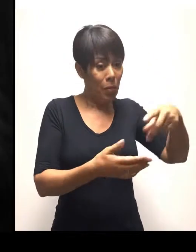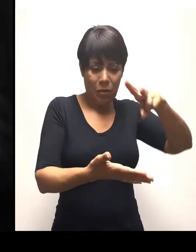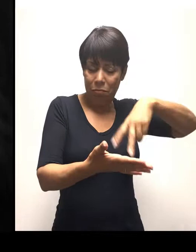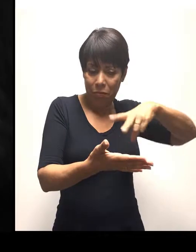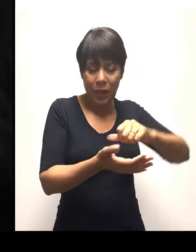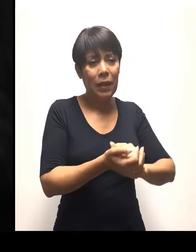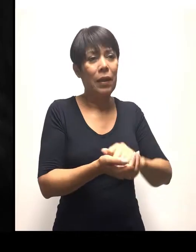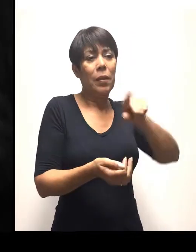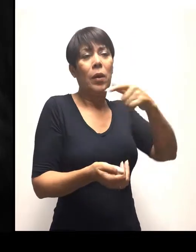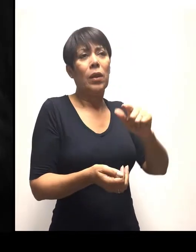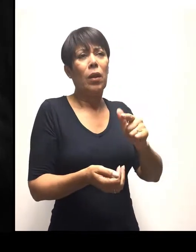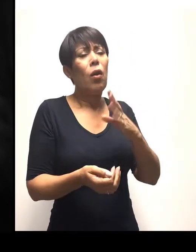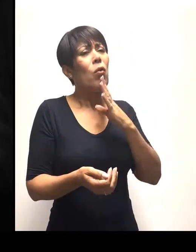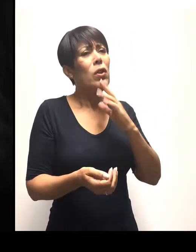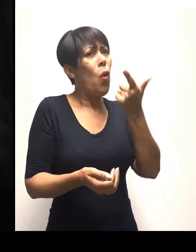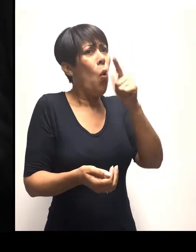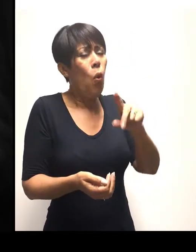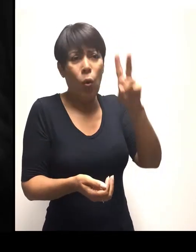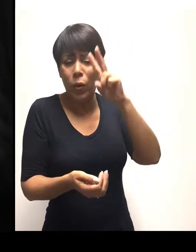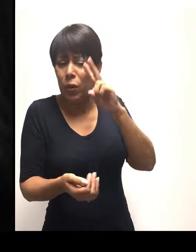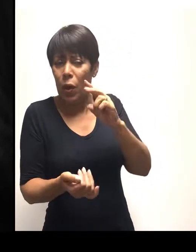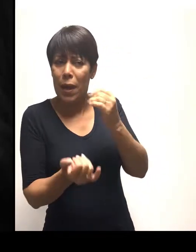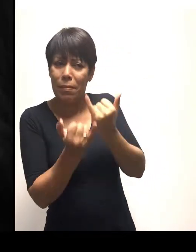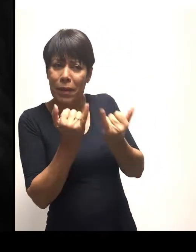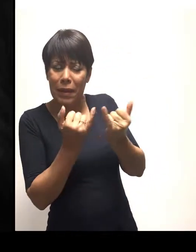aí aparecia uma outra versão, não foi bem assim.